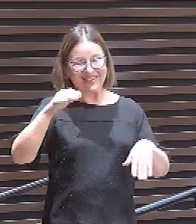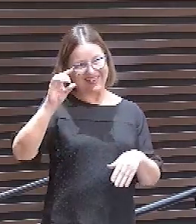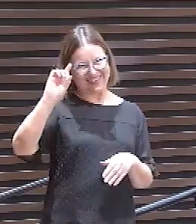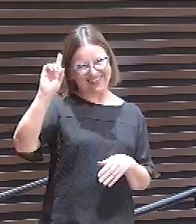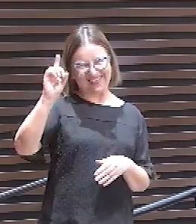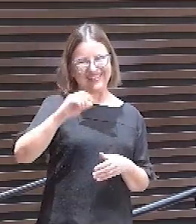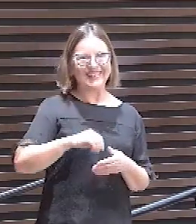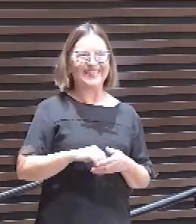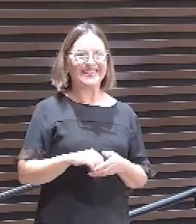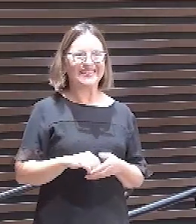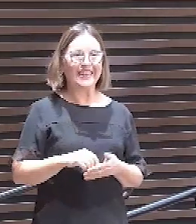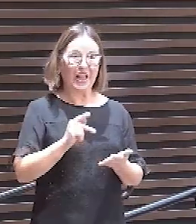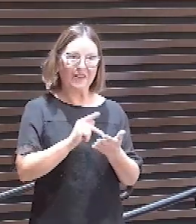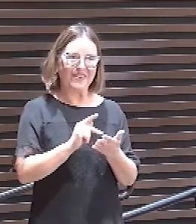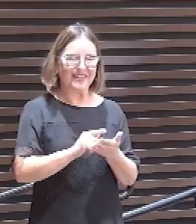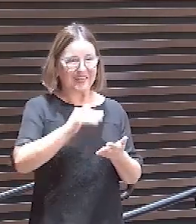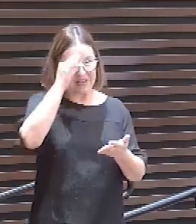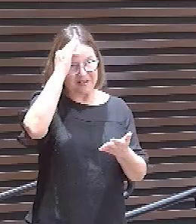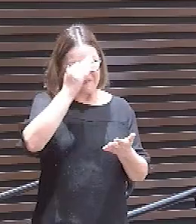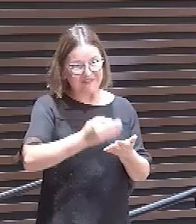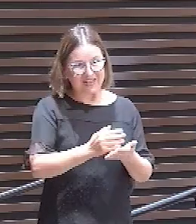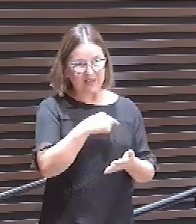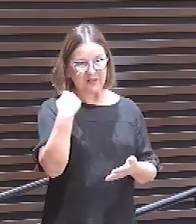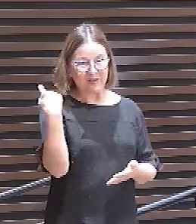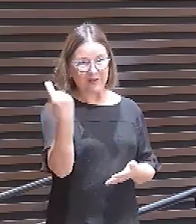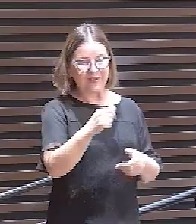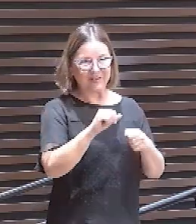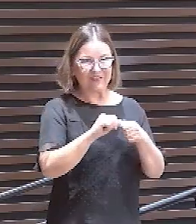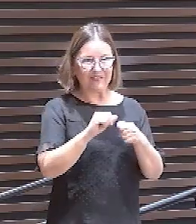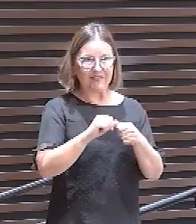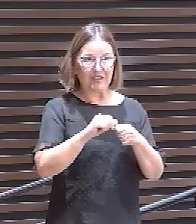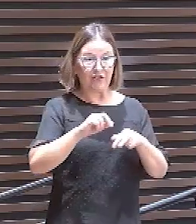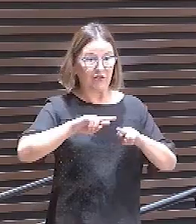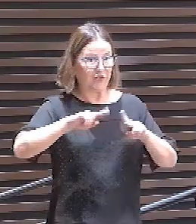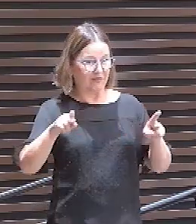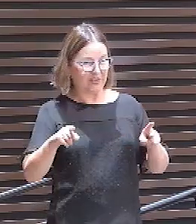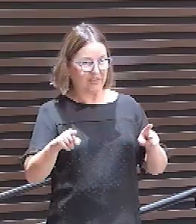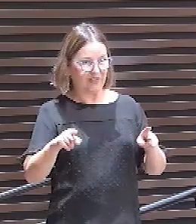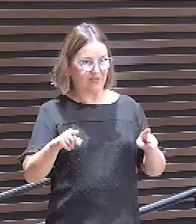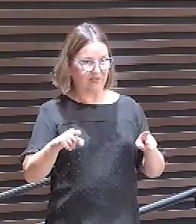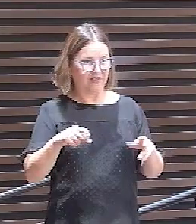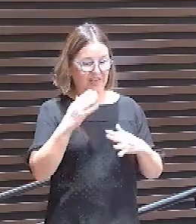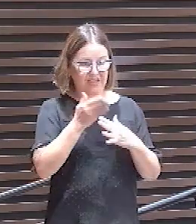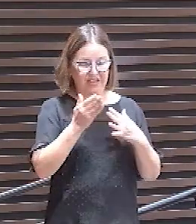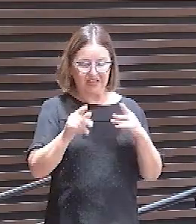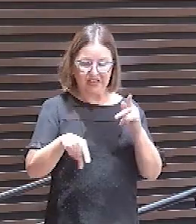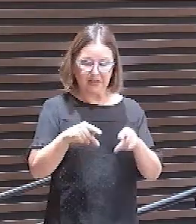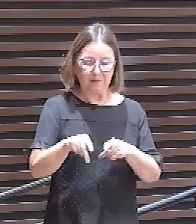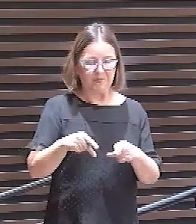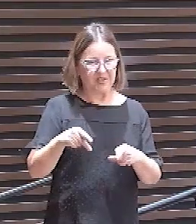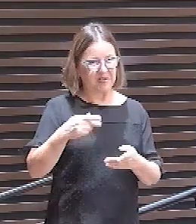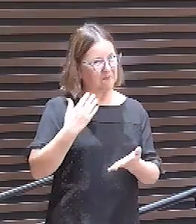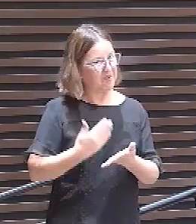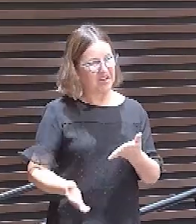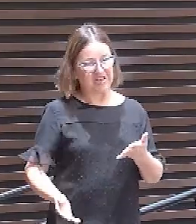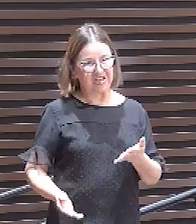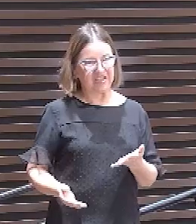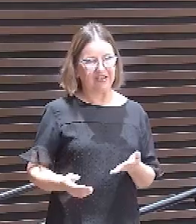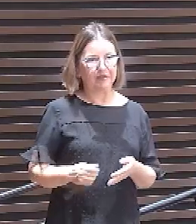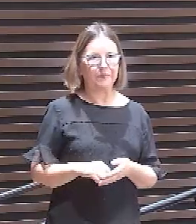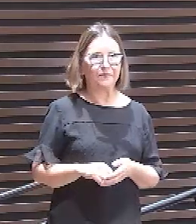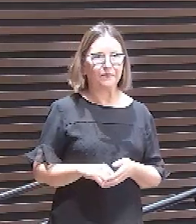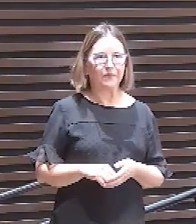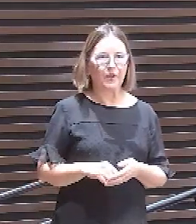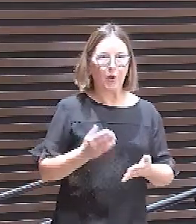verdadeira fé nos torna distintos no meio de um mundo perdido, como a luz em